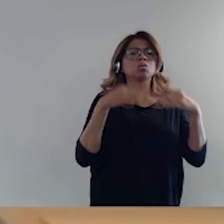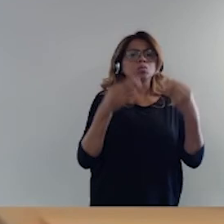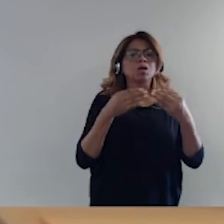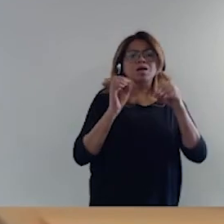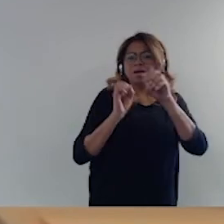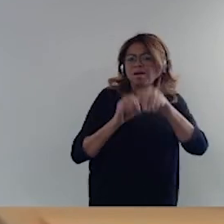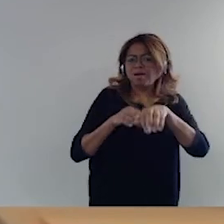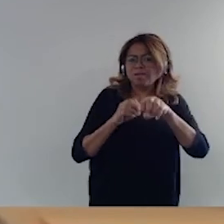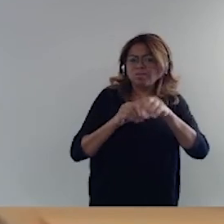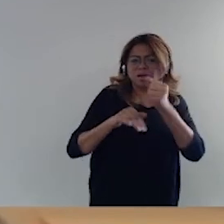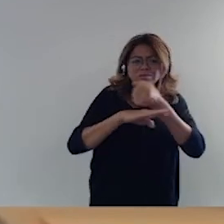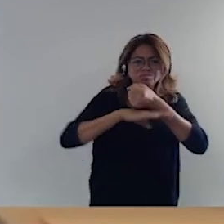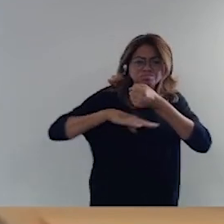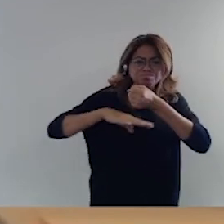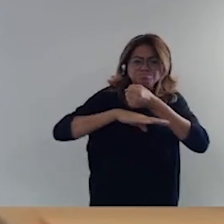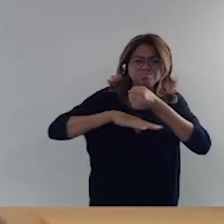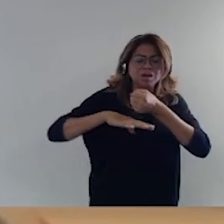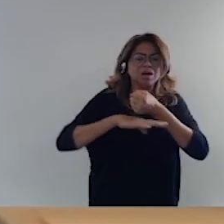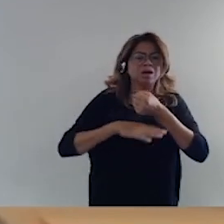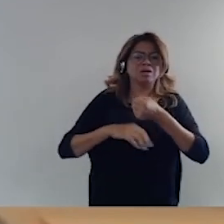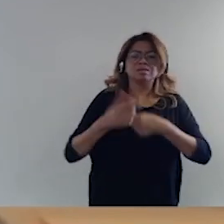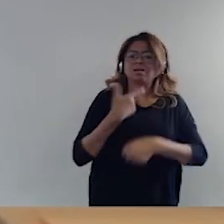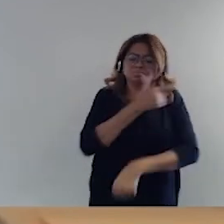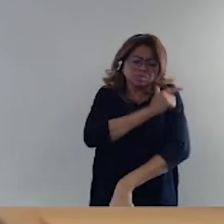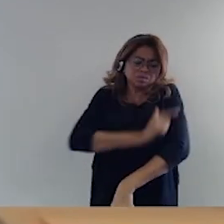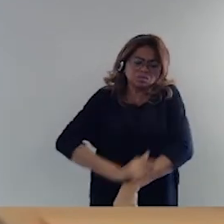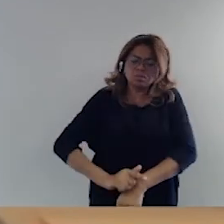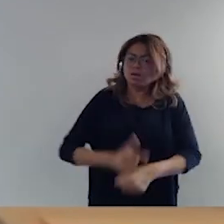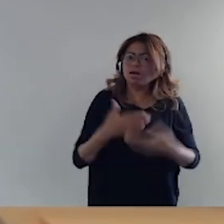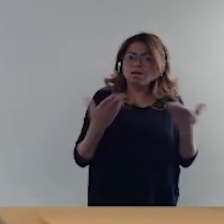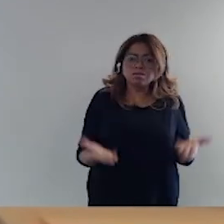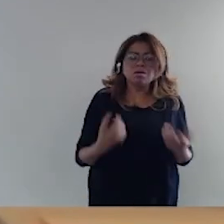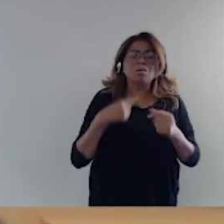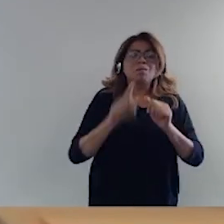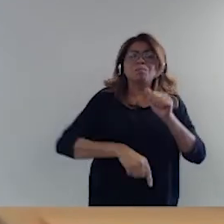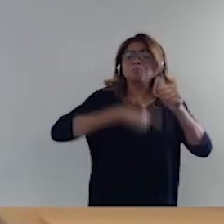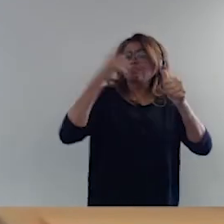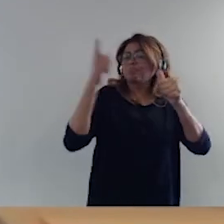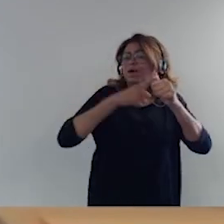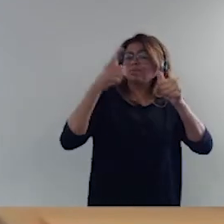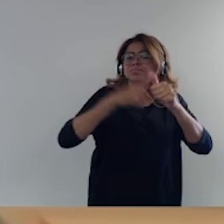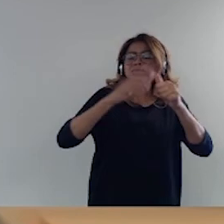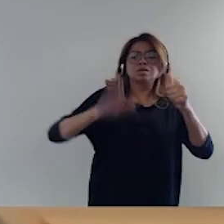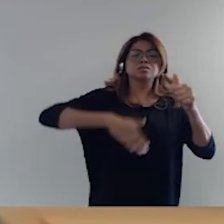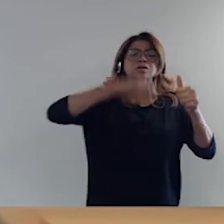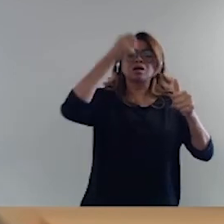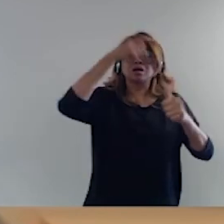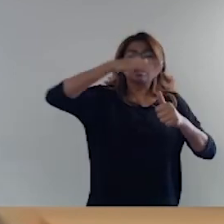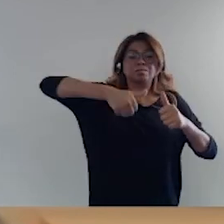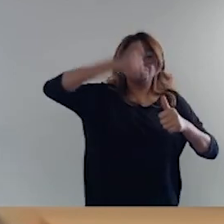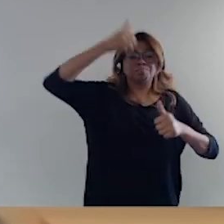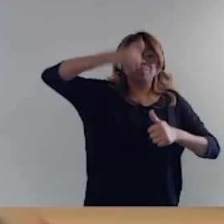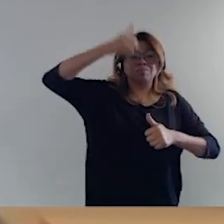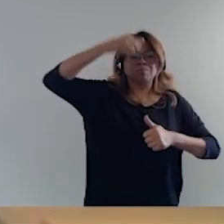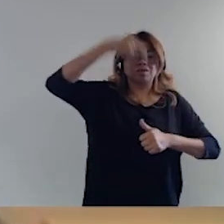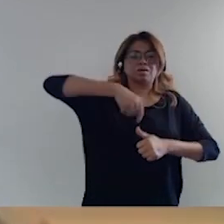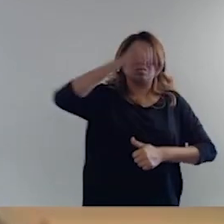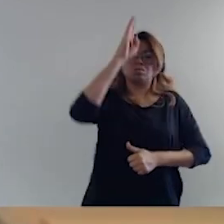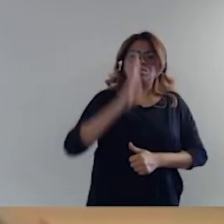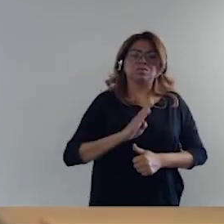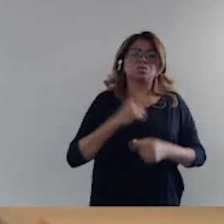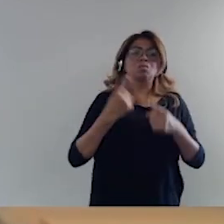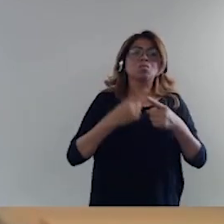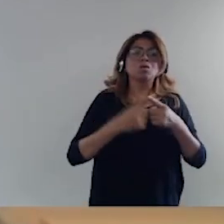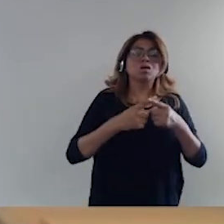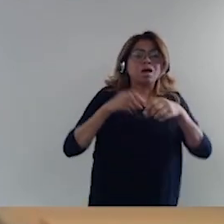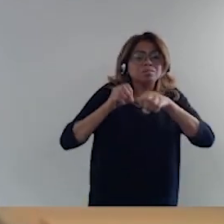educação básica. Esse precisa ser o topo da agenda do país. Foi a falta de